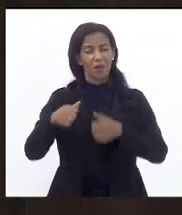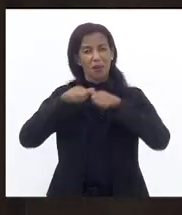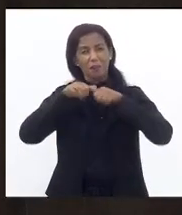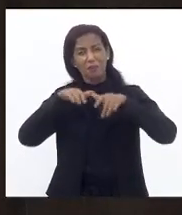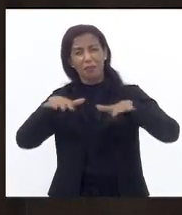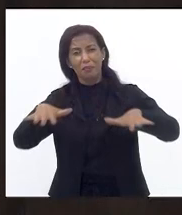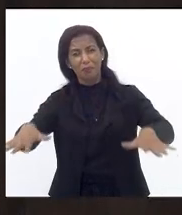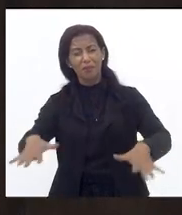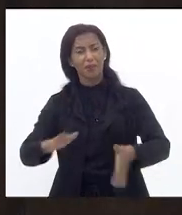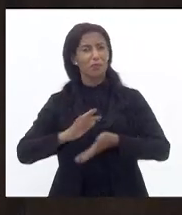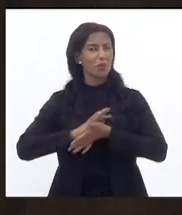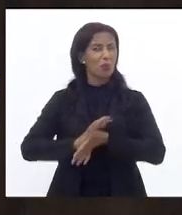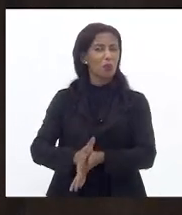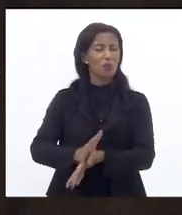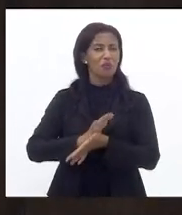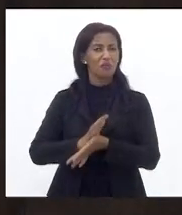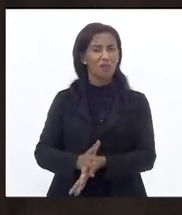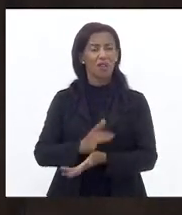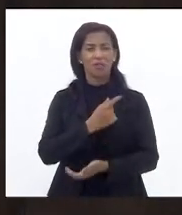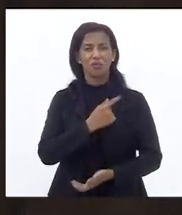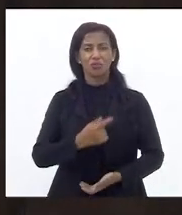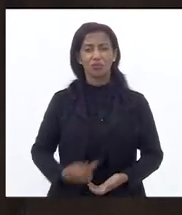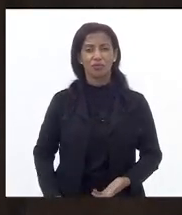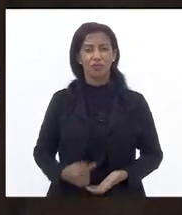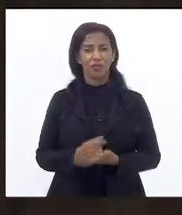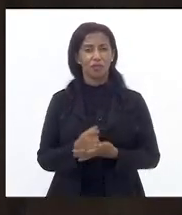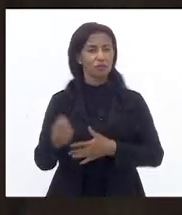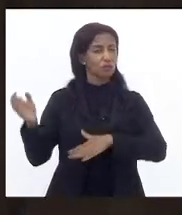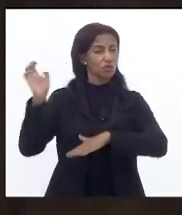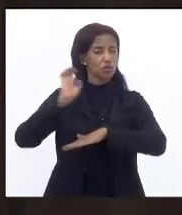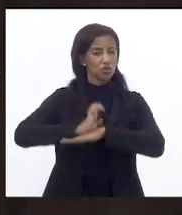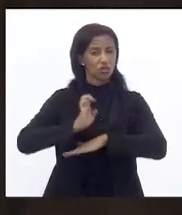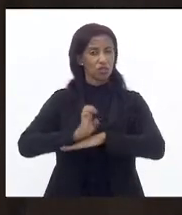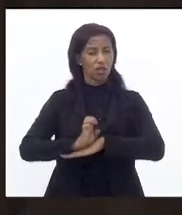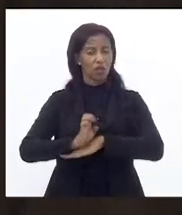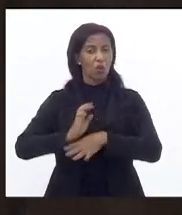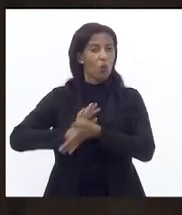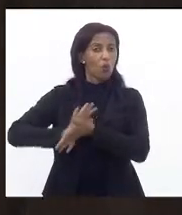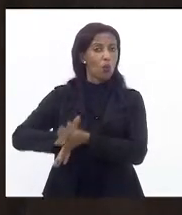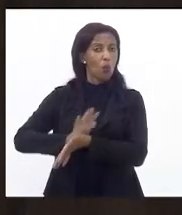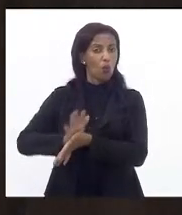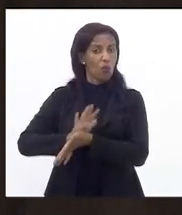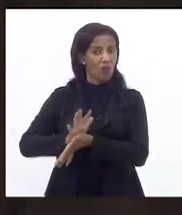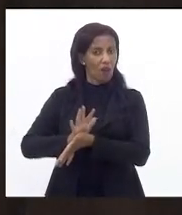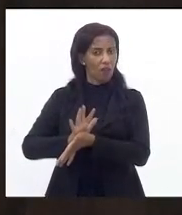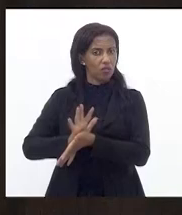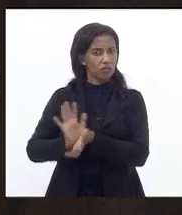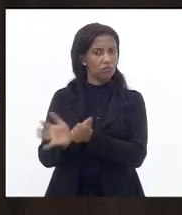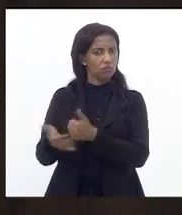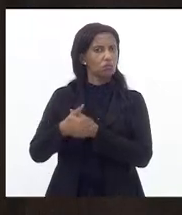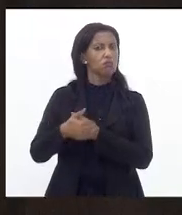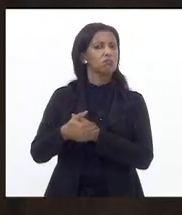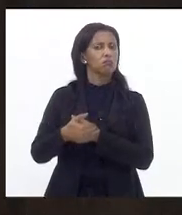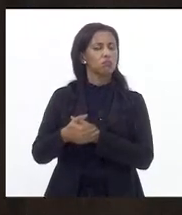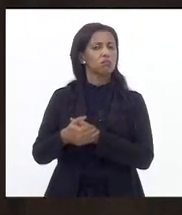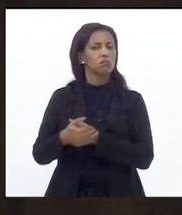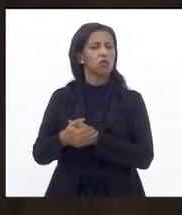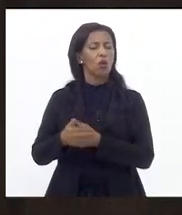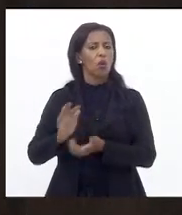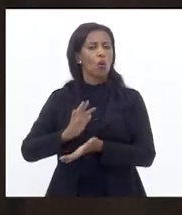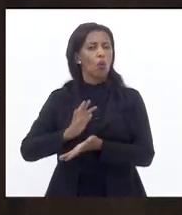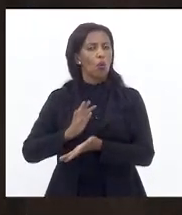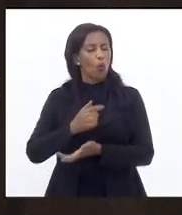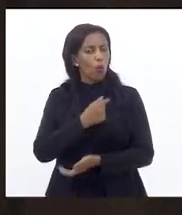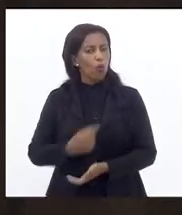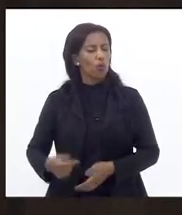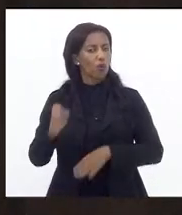pandemia de uma forma Covarde o governo o governo do estado Covarde omissa o governo do